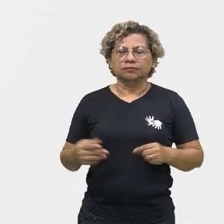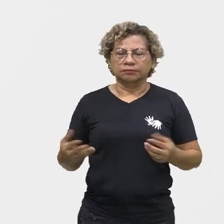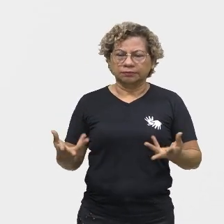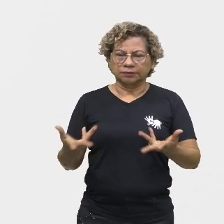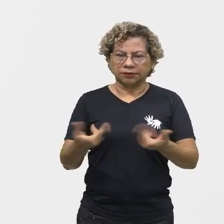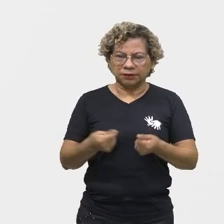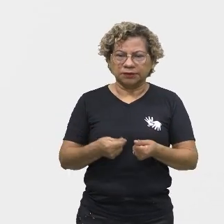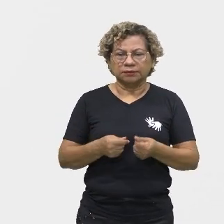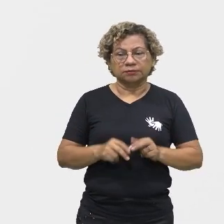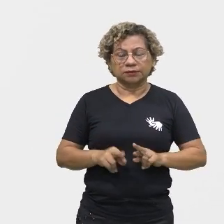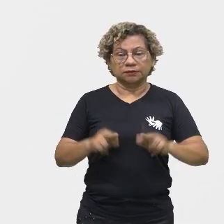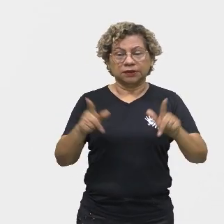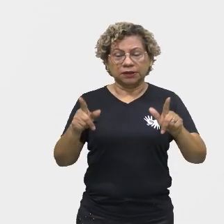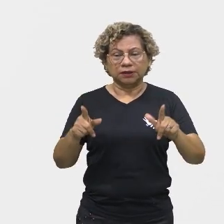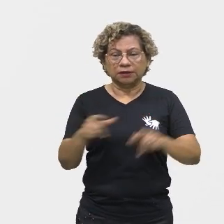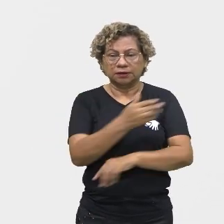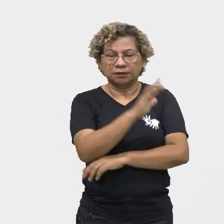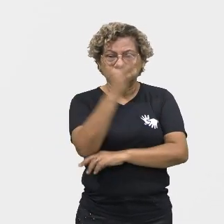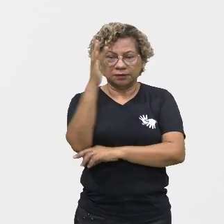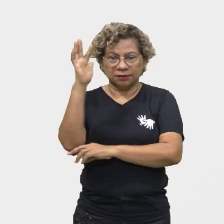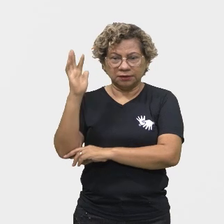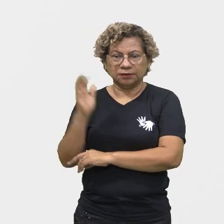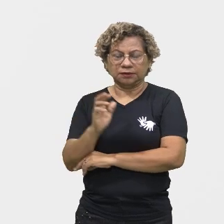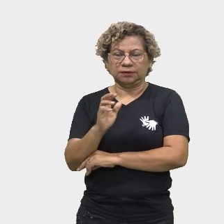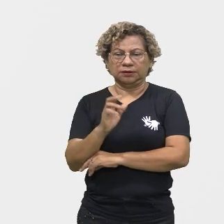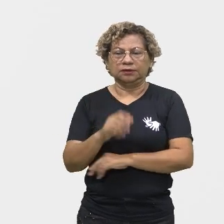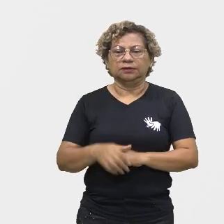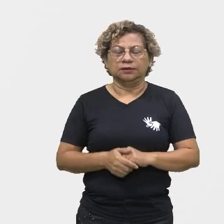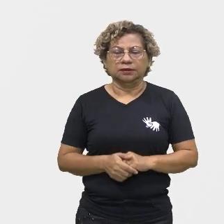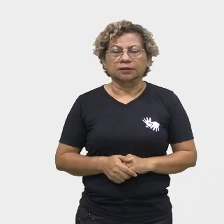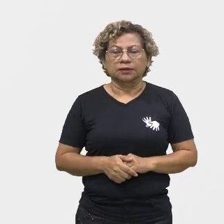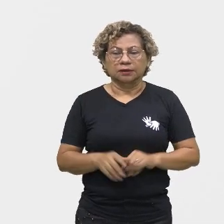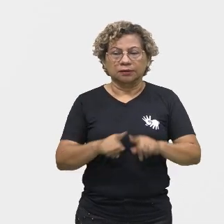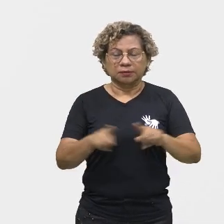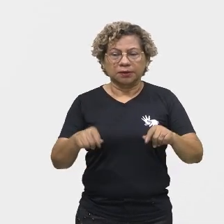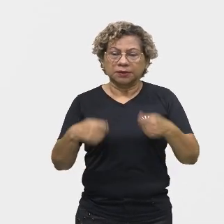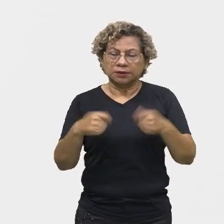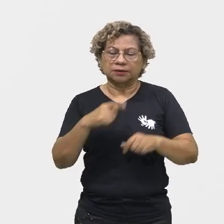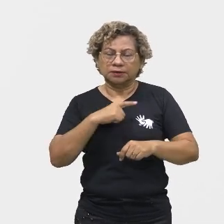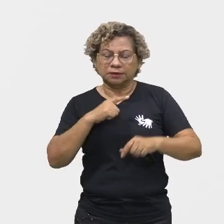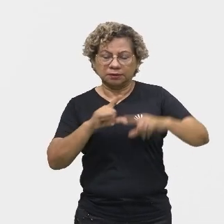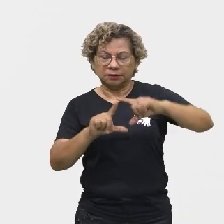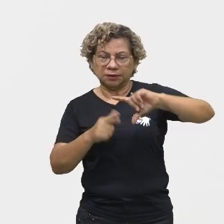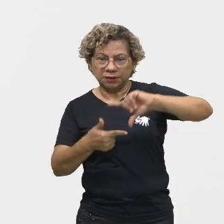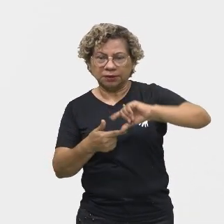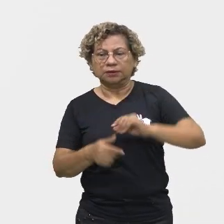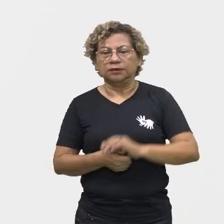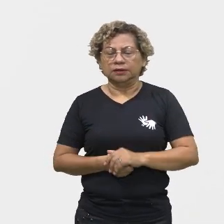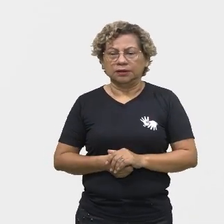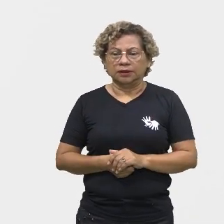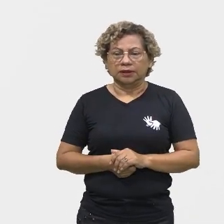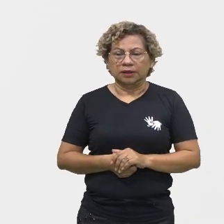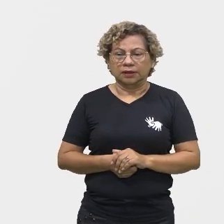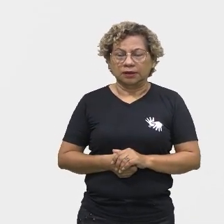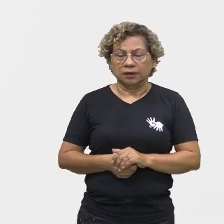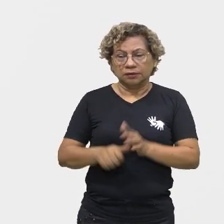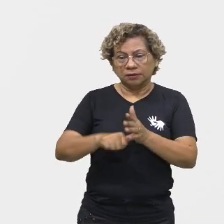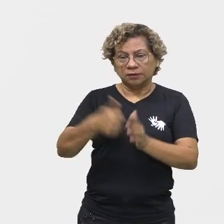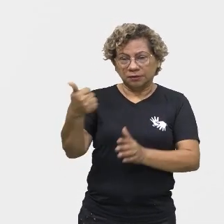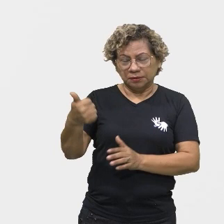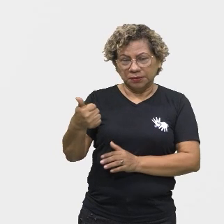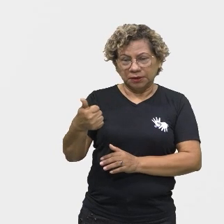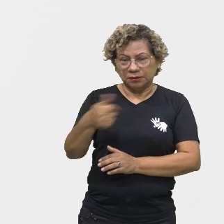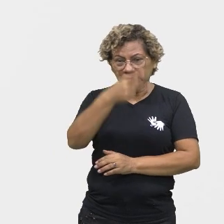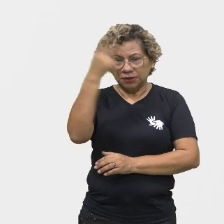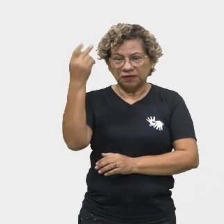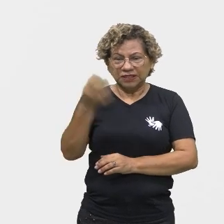princípios diferentes da natureza e plena de novas arestas e ângulos, os primeiros críticos chamaram de cubismo.